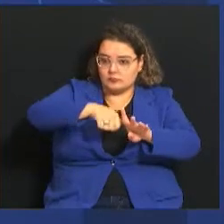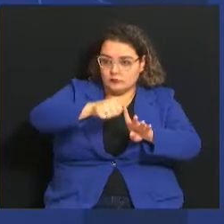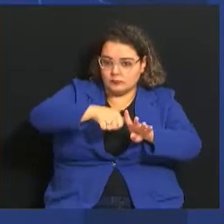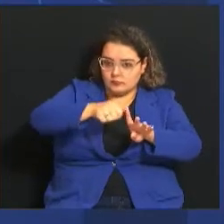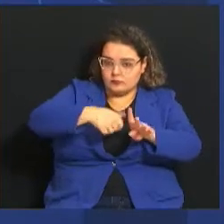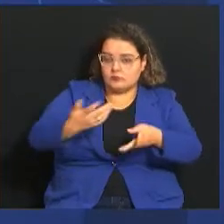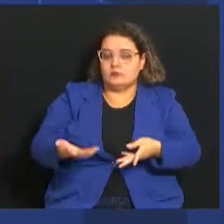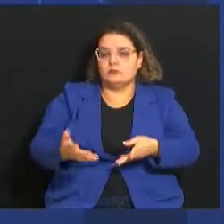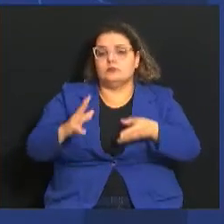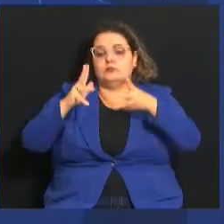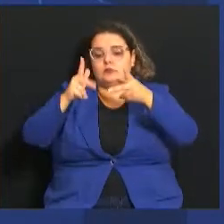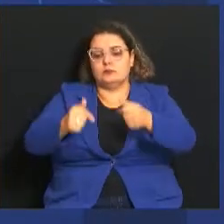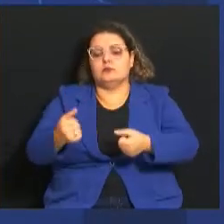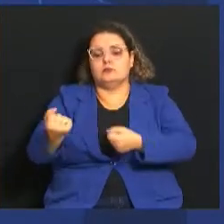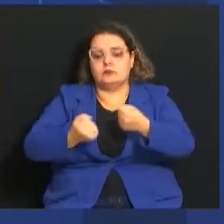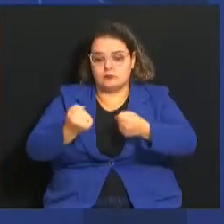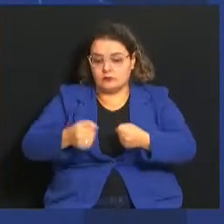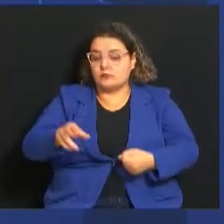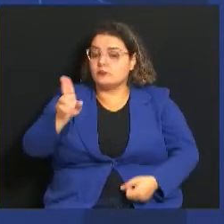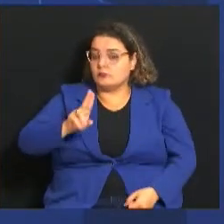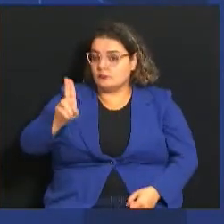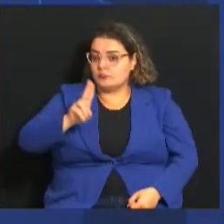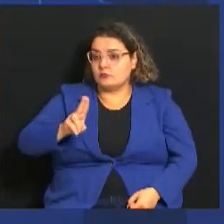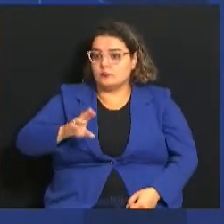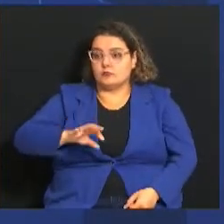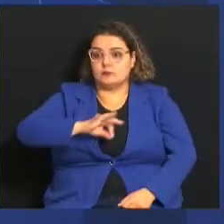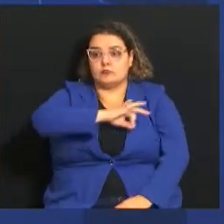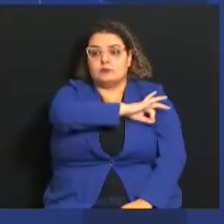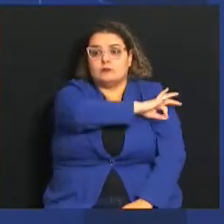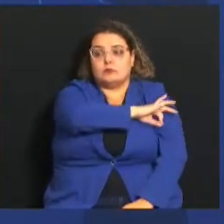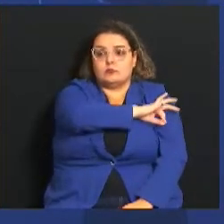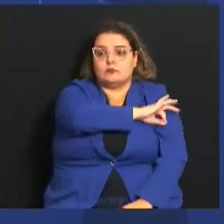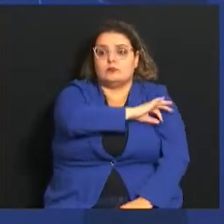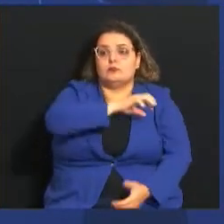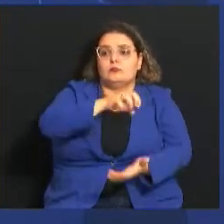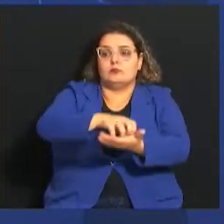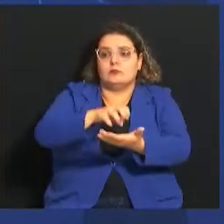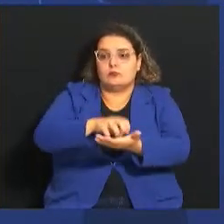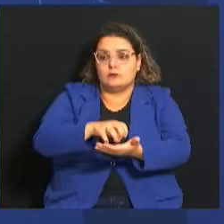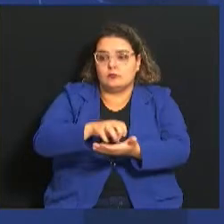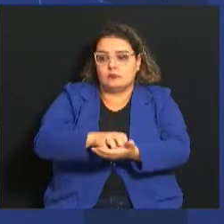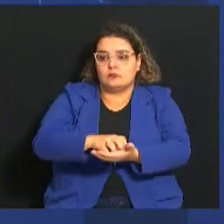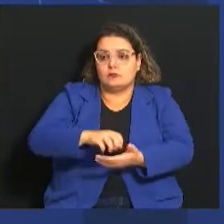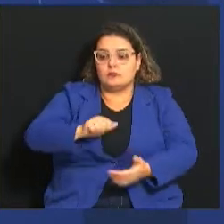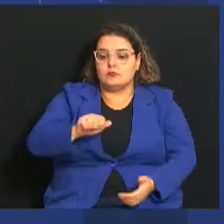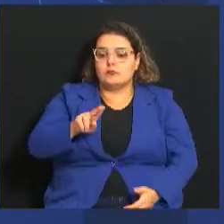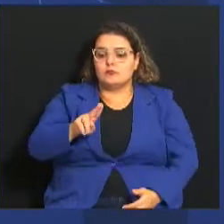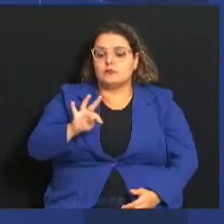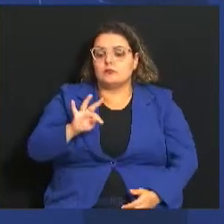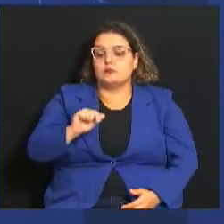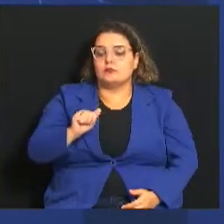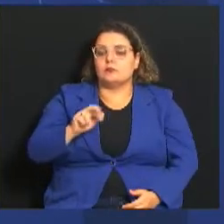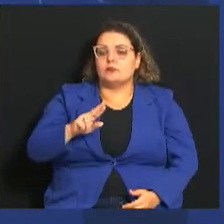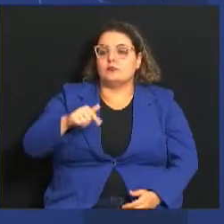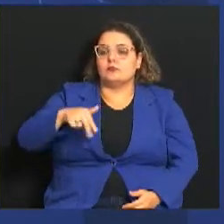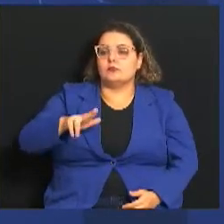todos os veículos utilizados tanto pela Prefeitura quanto pelas autarquias. A pauta completa você confere